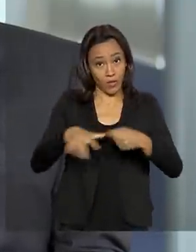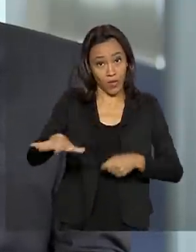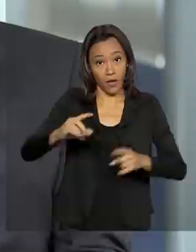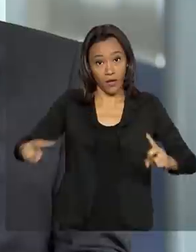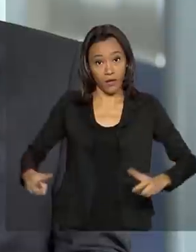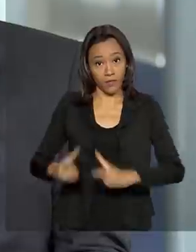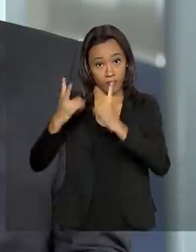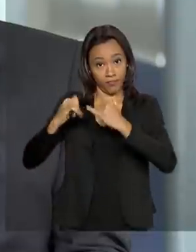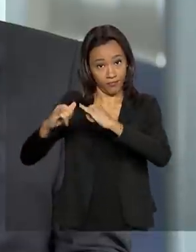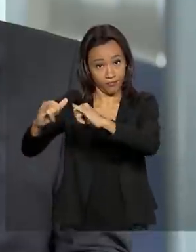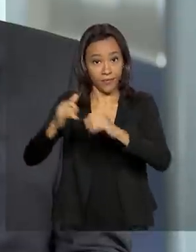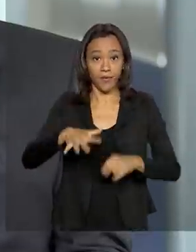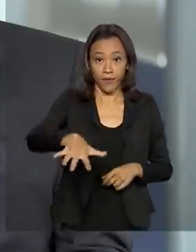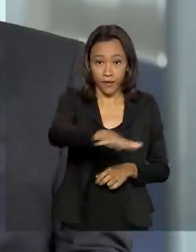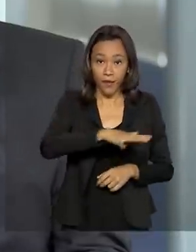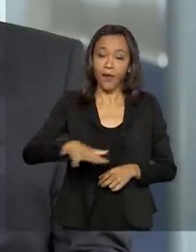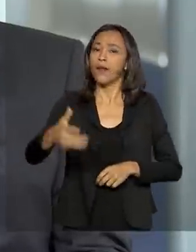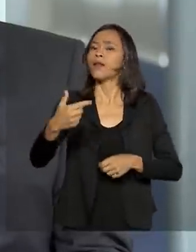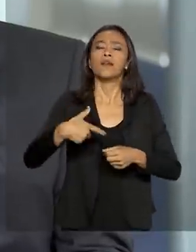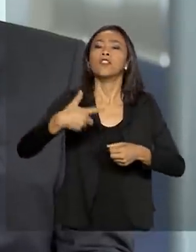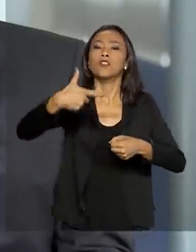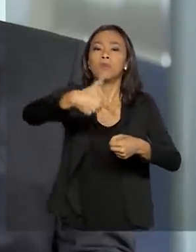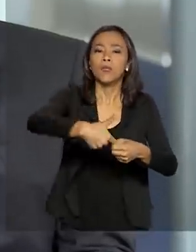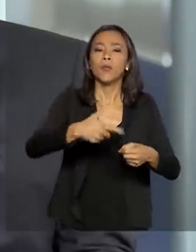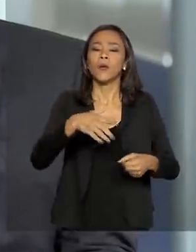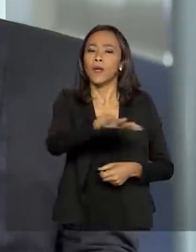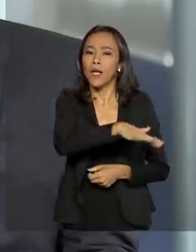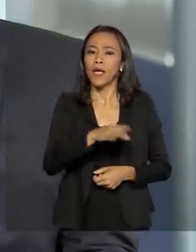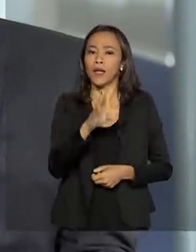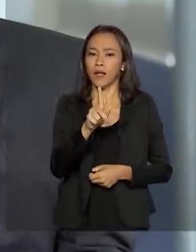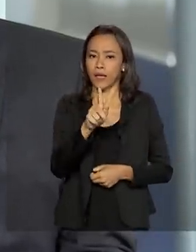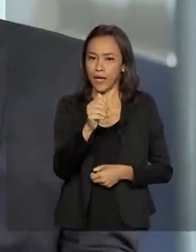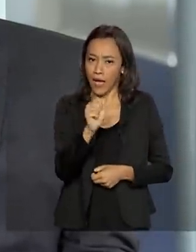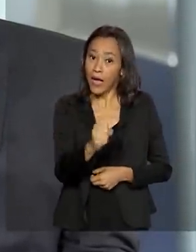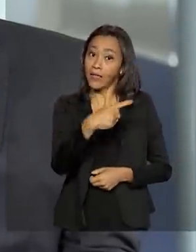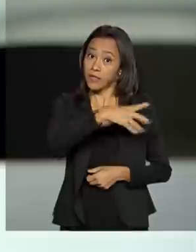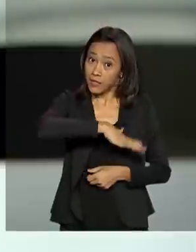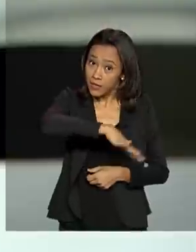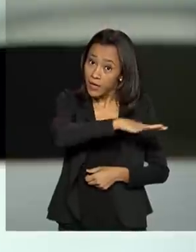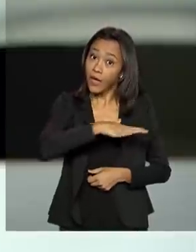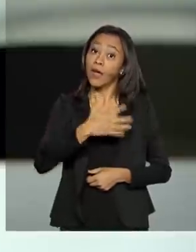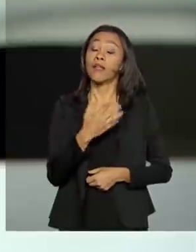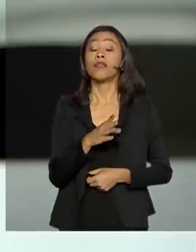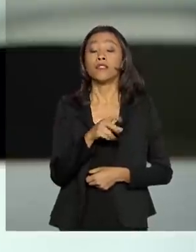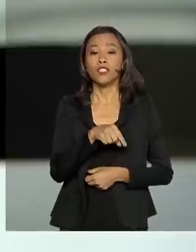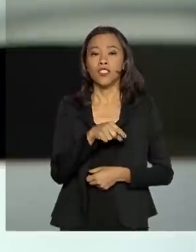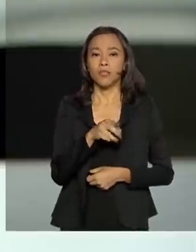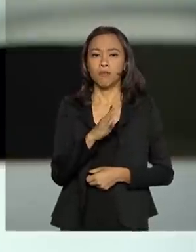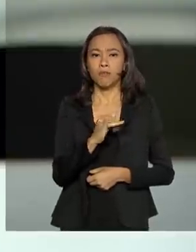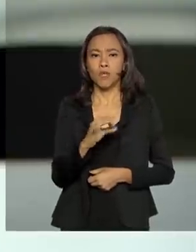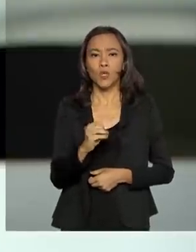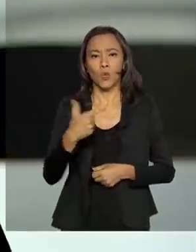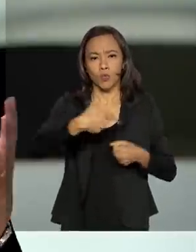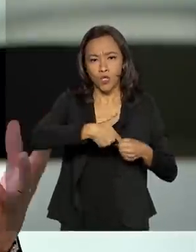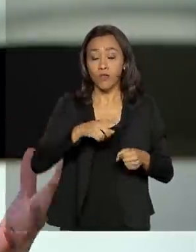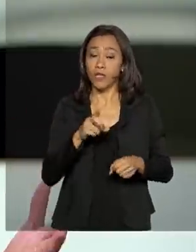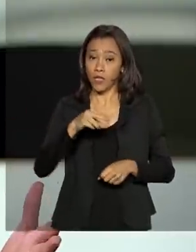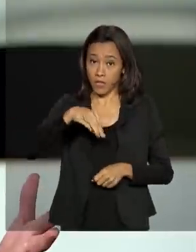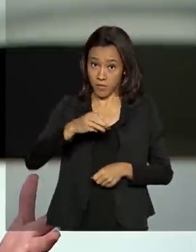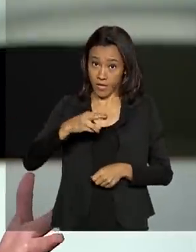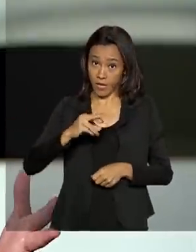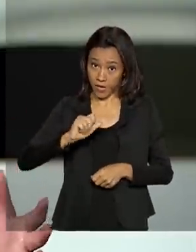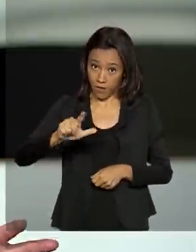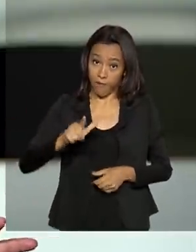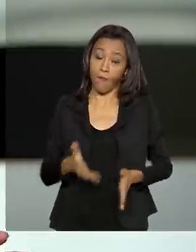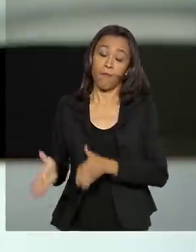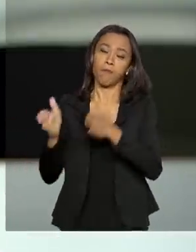elétrico, o setor de petróleo, gás e biocombustíveis e o setor mineral. Ministro, o Brasil está passando por um momento